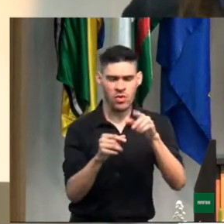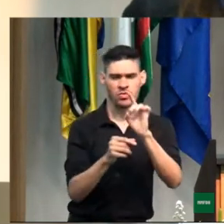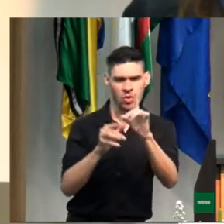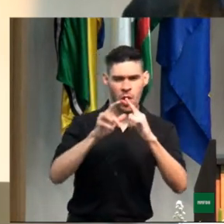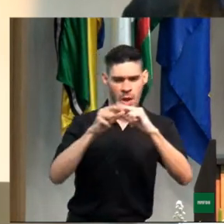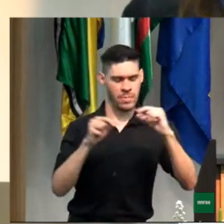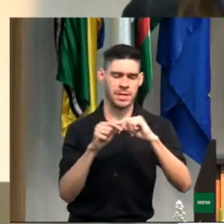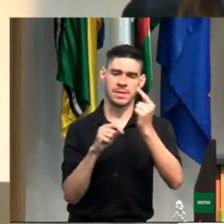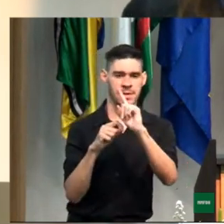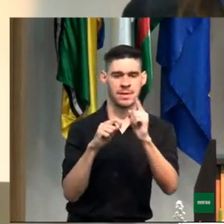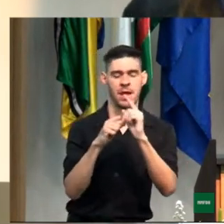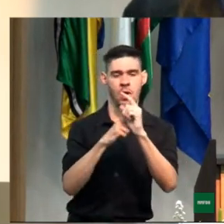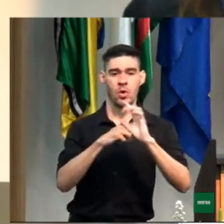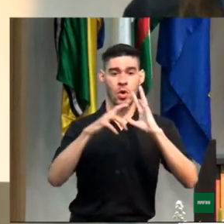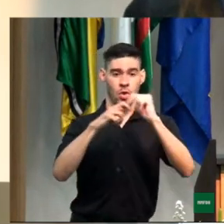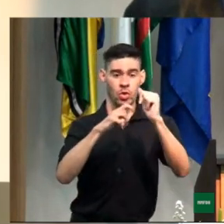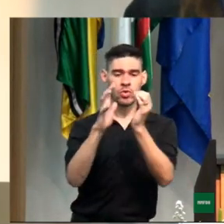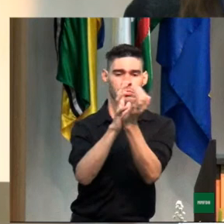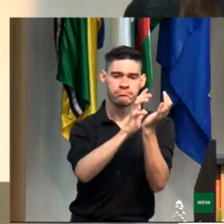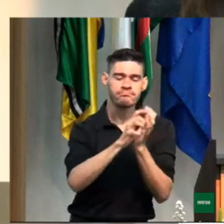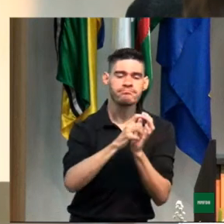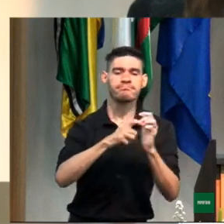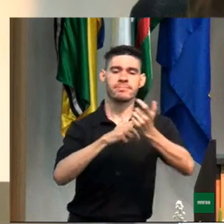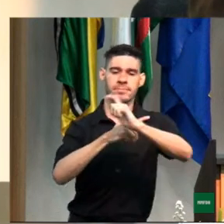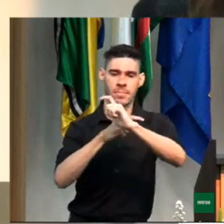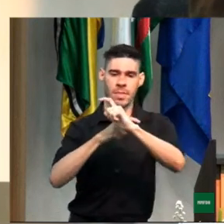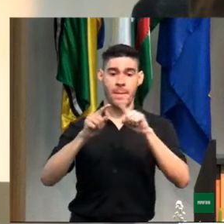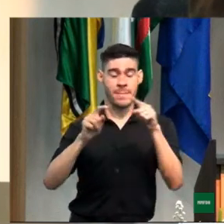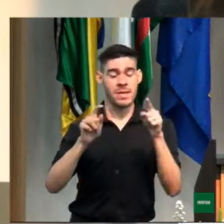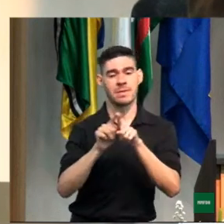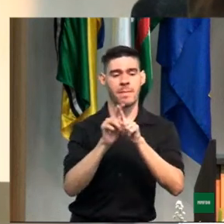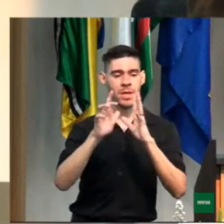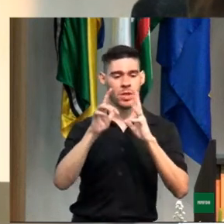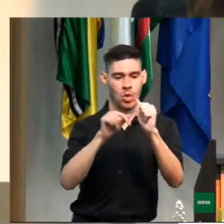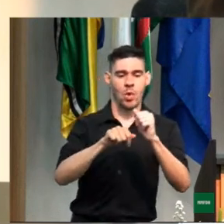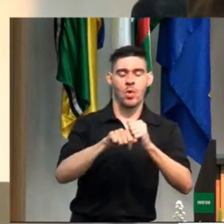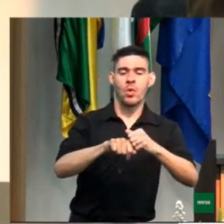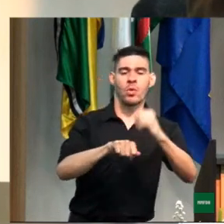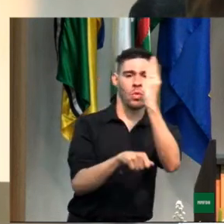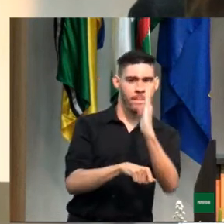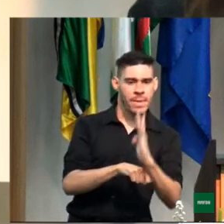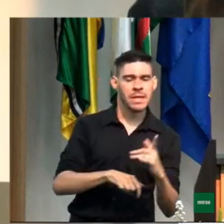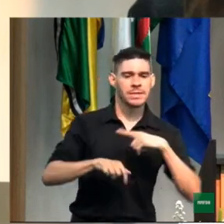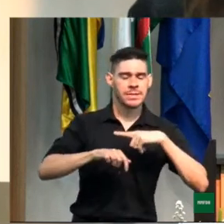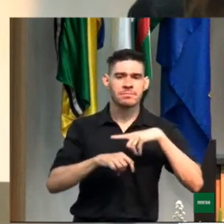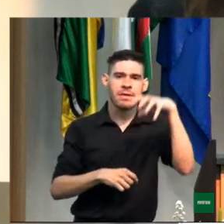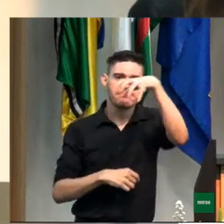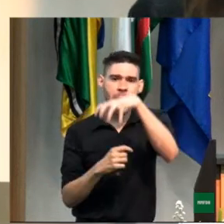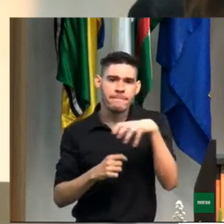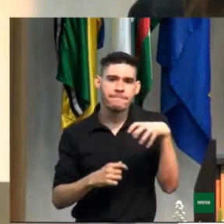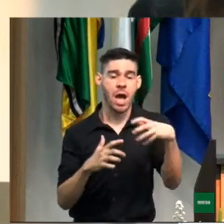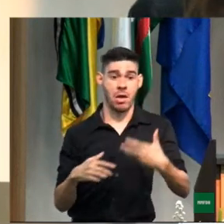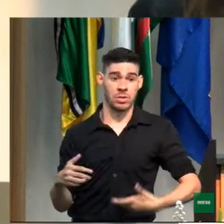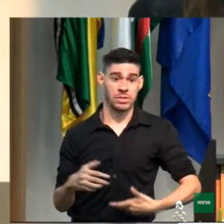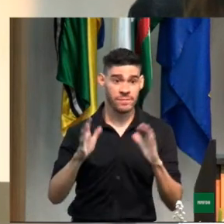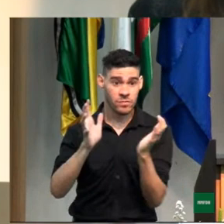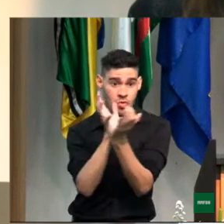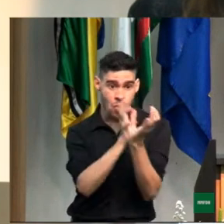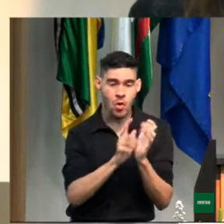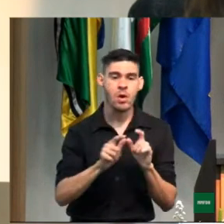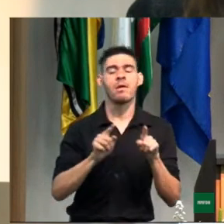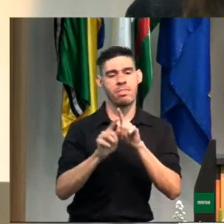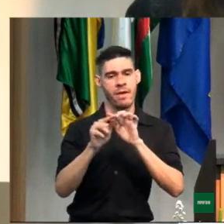executivo federal, mas também em todo o país a gente tem unidades descentralizadas, com servidores que têm seus familiares, que têm que,